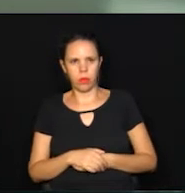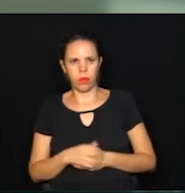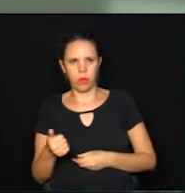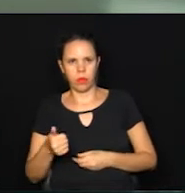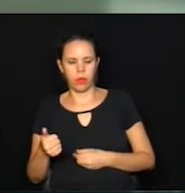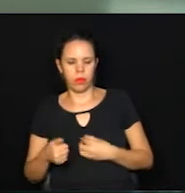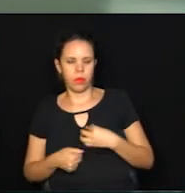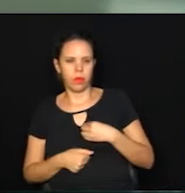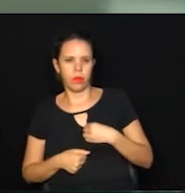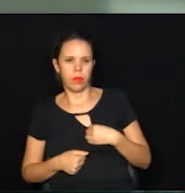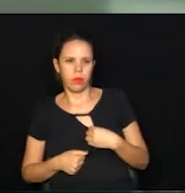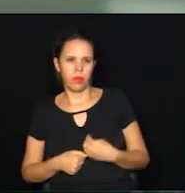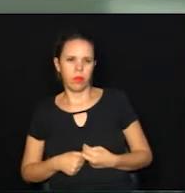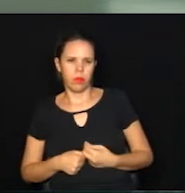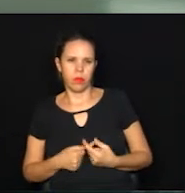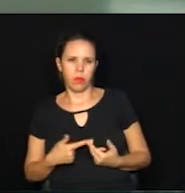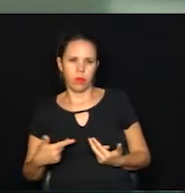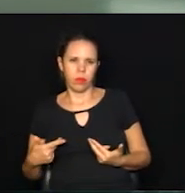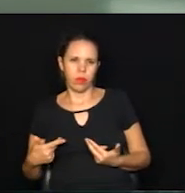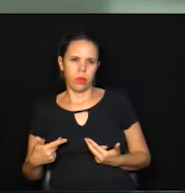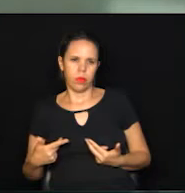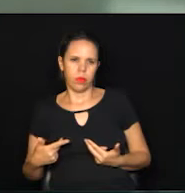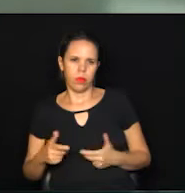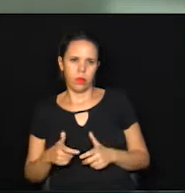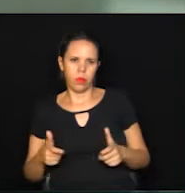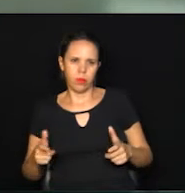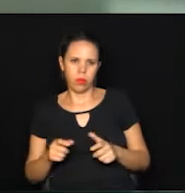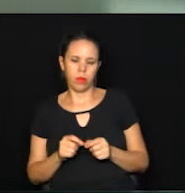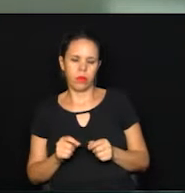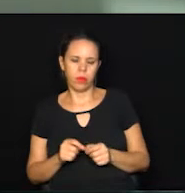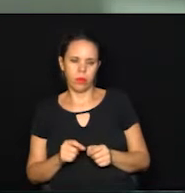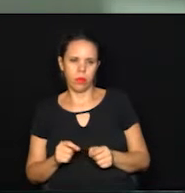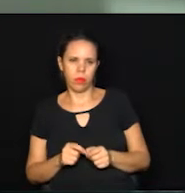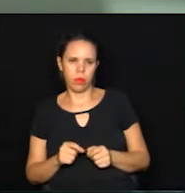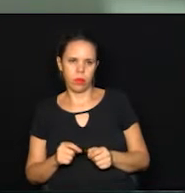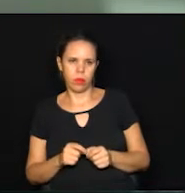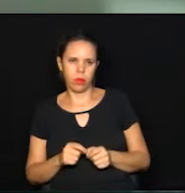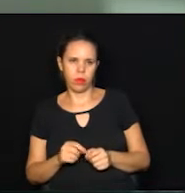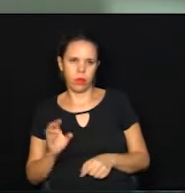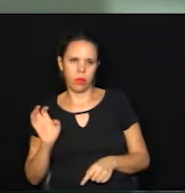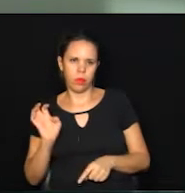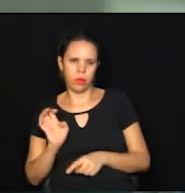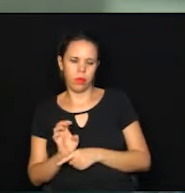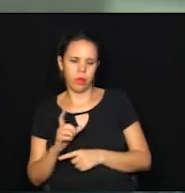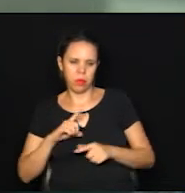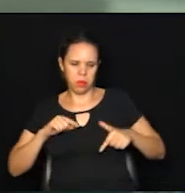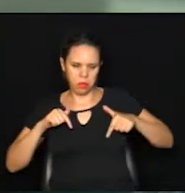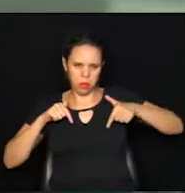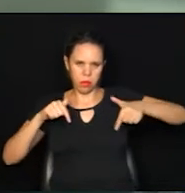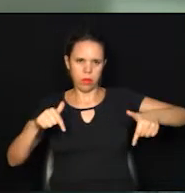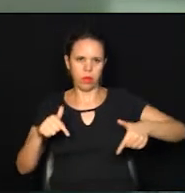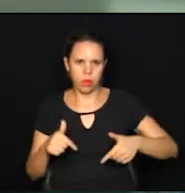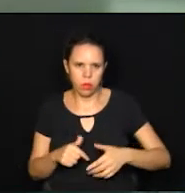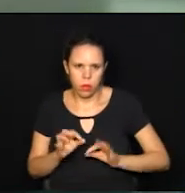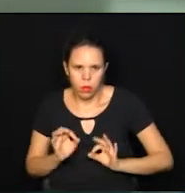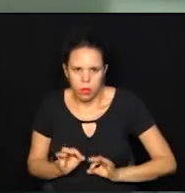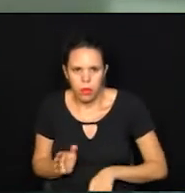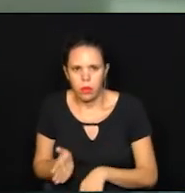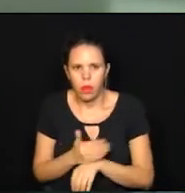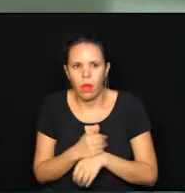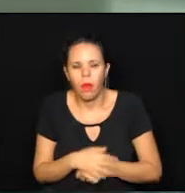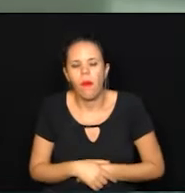primeira vez de algo numa dimensão tão grande, um Estado tomar essa